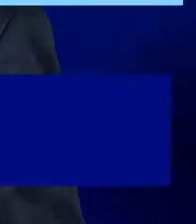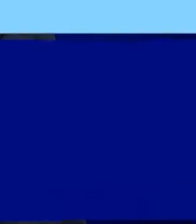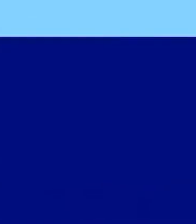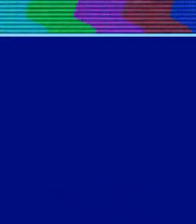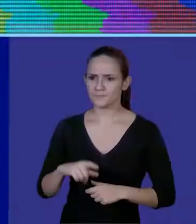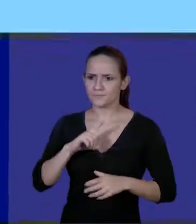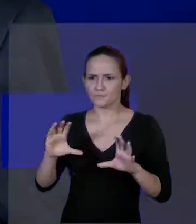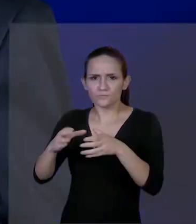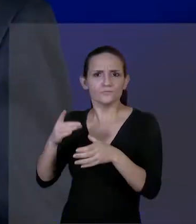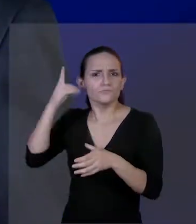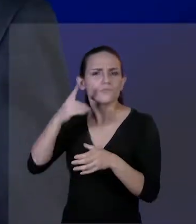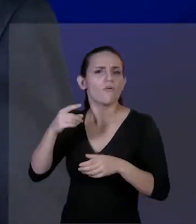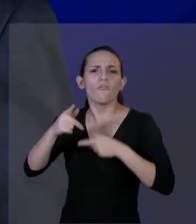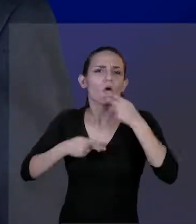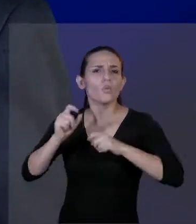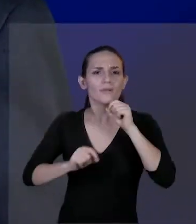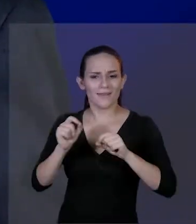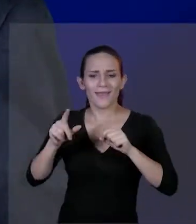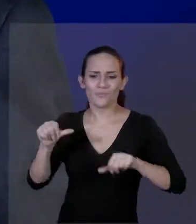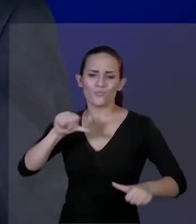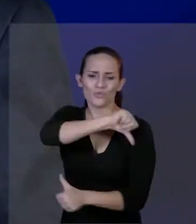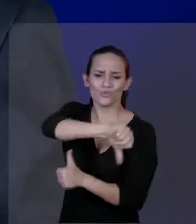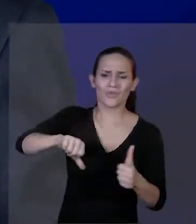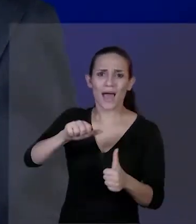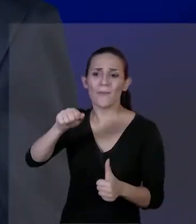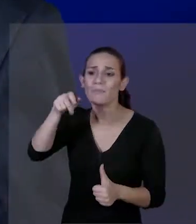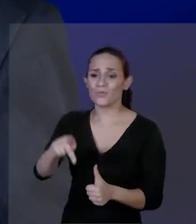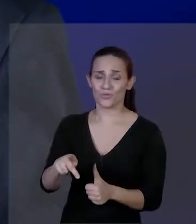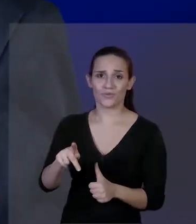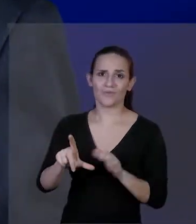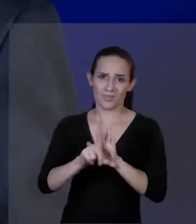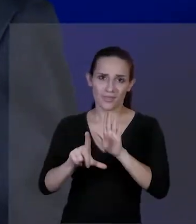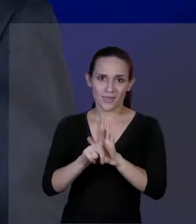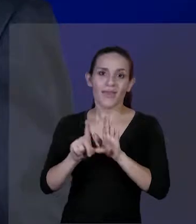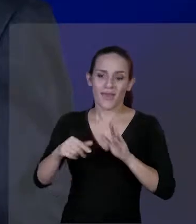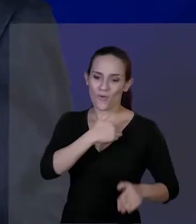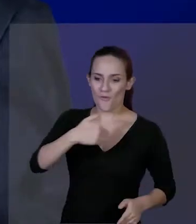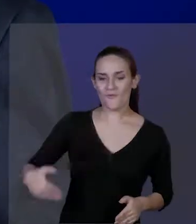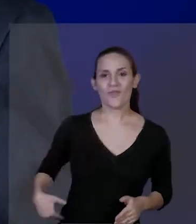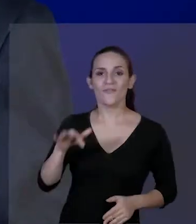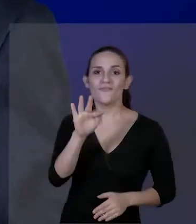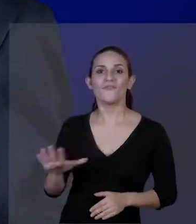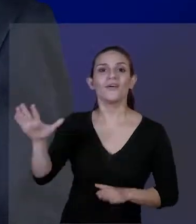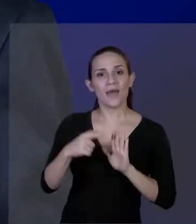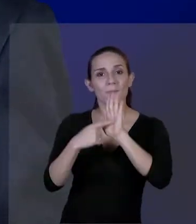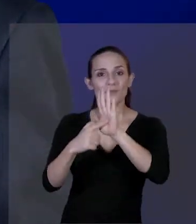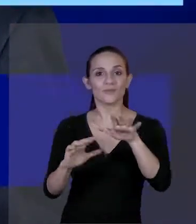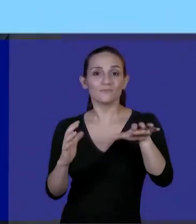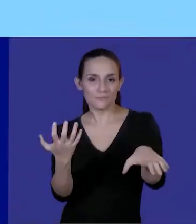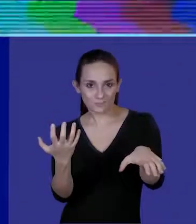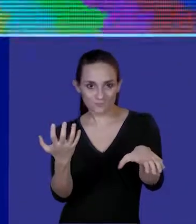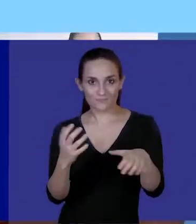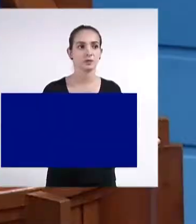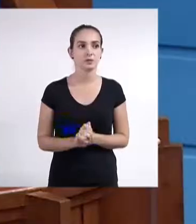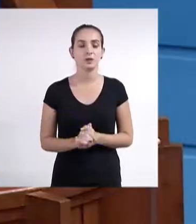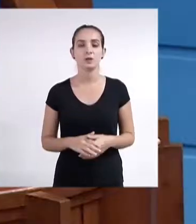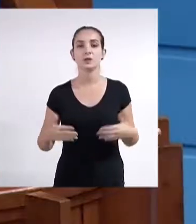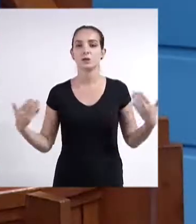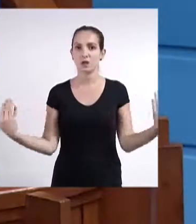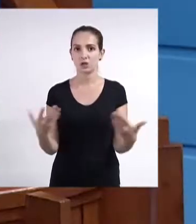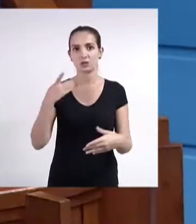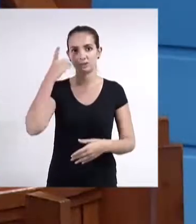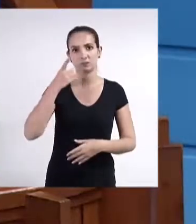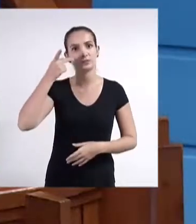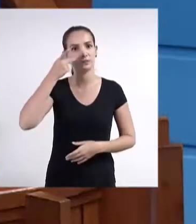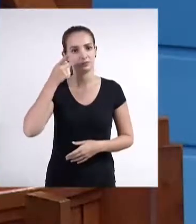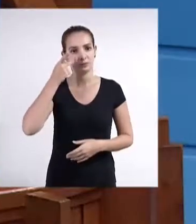Legislativa. Deputados falam sobre a reforma da Previdência apresentada pelo governo federal no Congresso. E agora, deputado